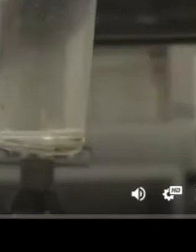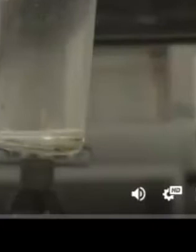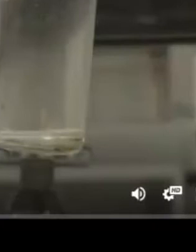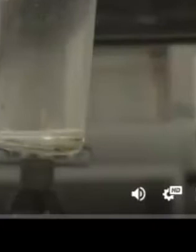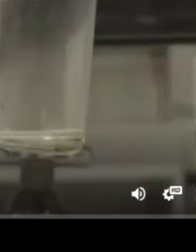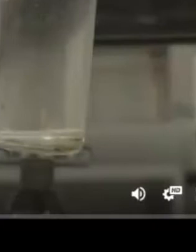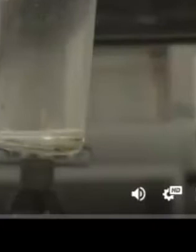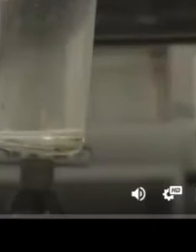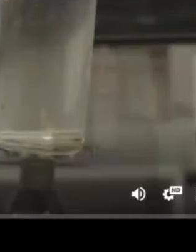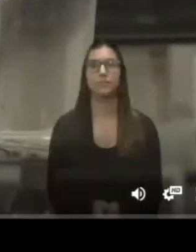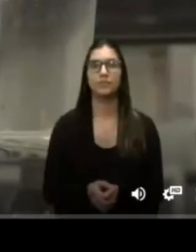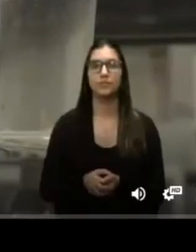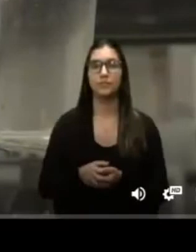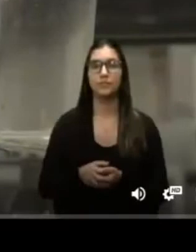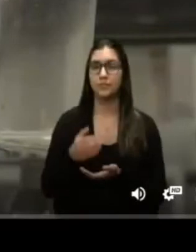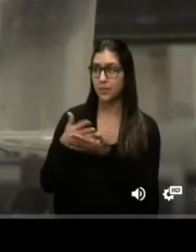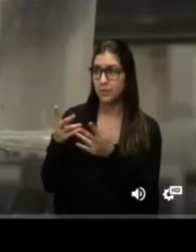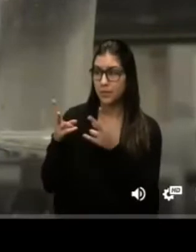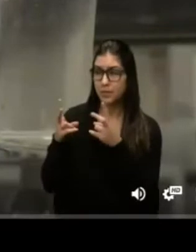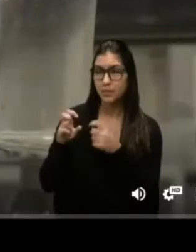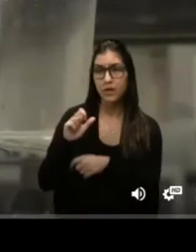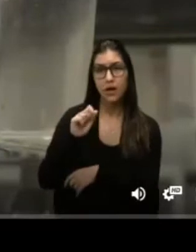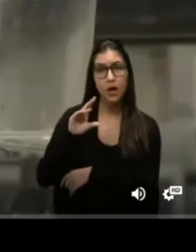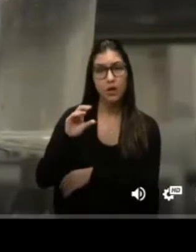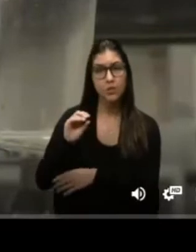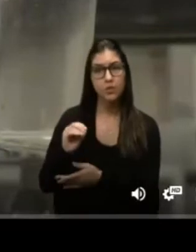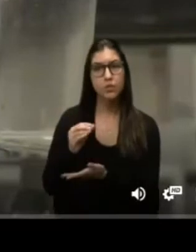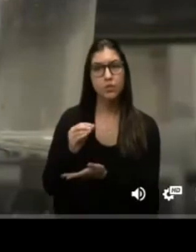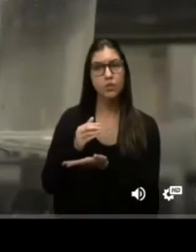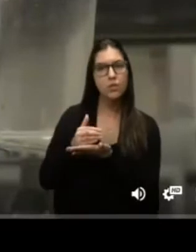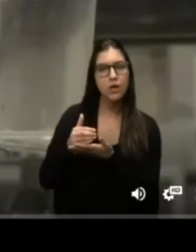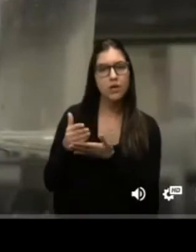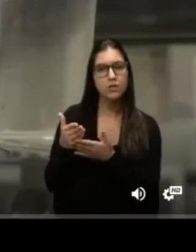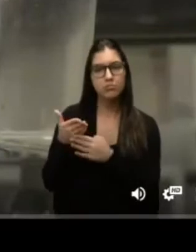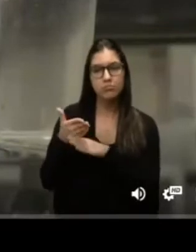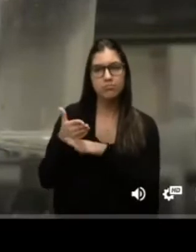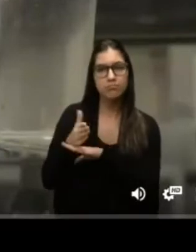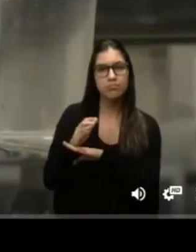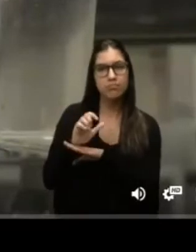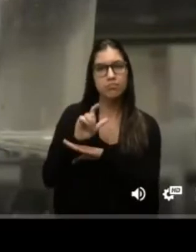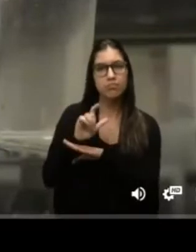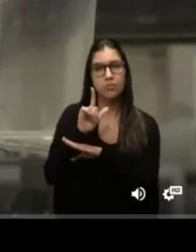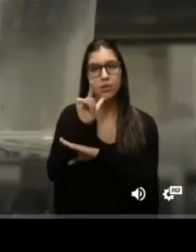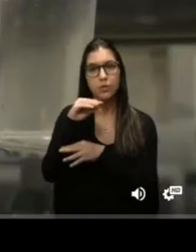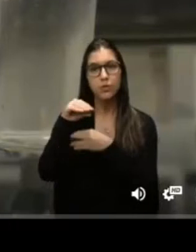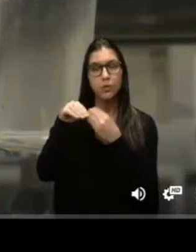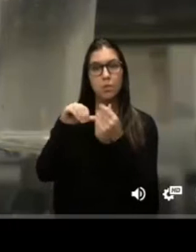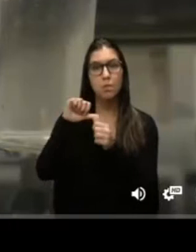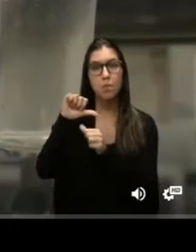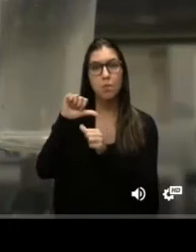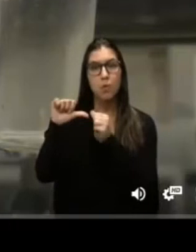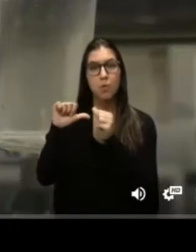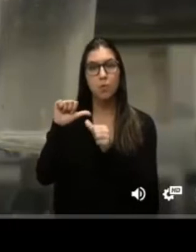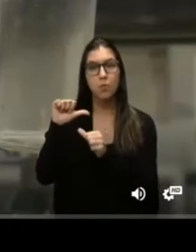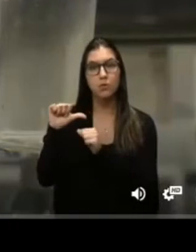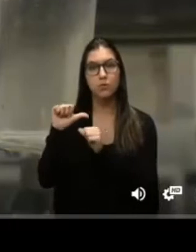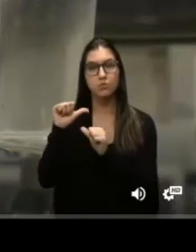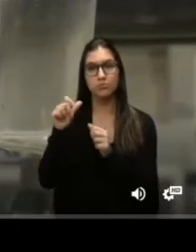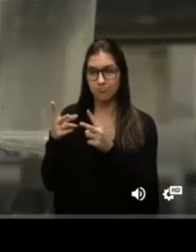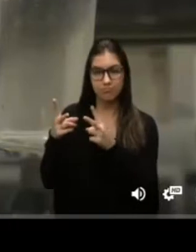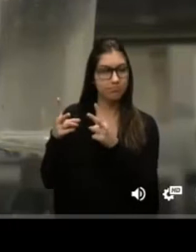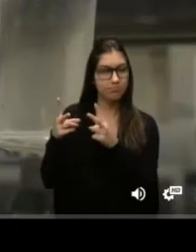Já começa a observar que o ácido salicílico começa então Começou um pouquinho, a ó. entrar em estado líquido, começa a ter a mudança de Tá vendo fase. que ele tá ficando menor?